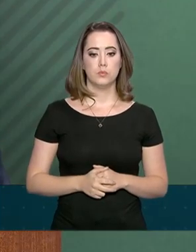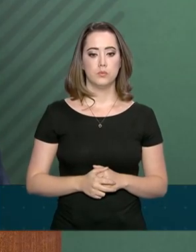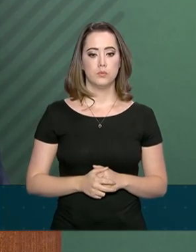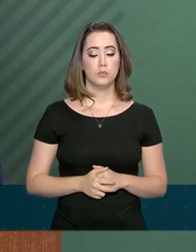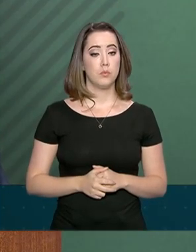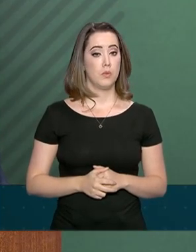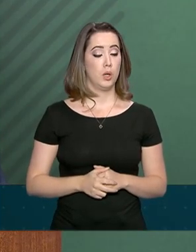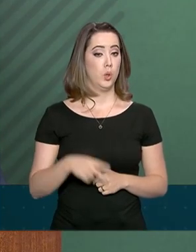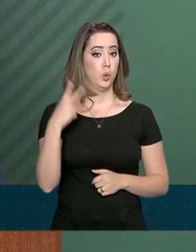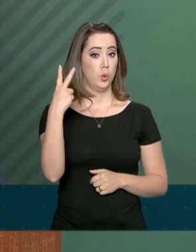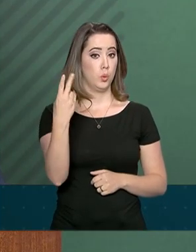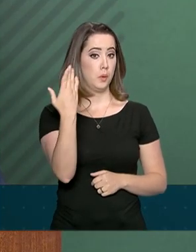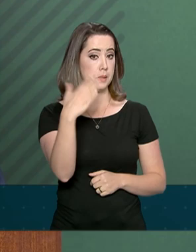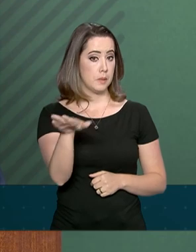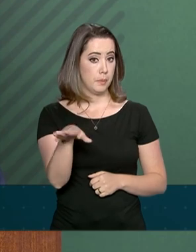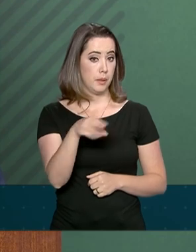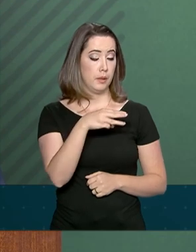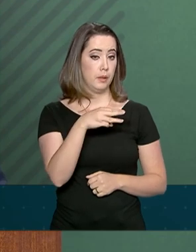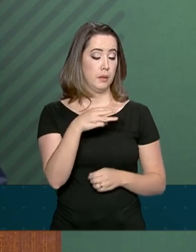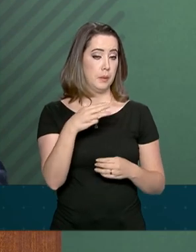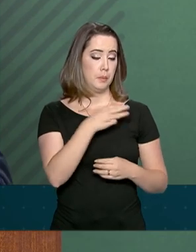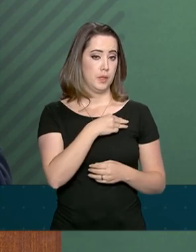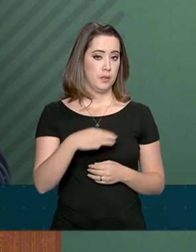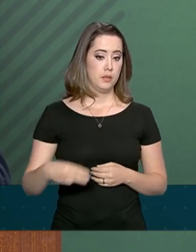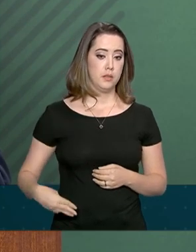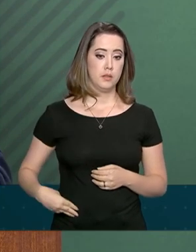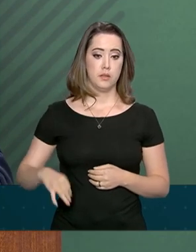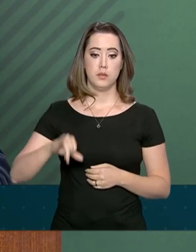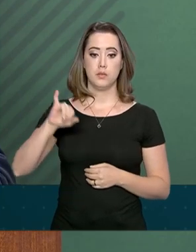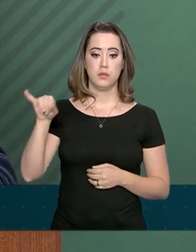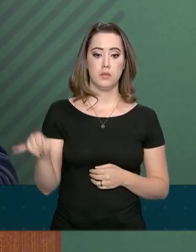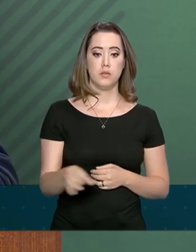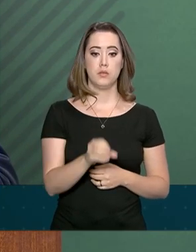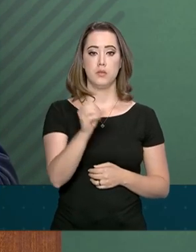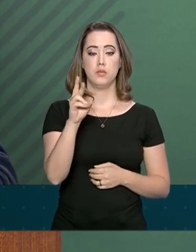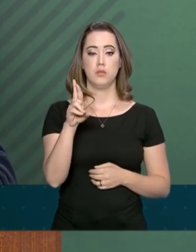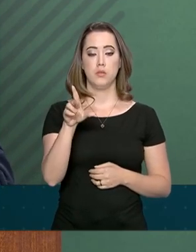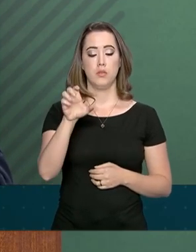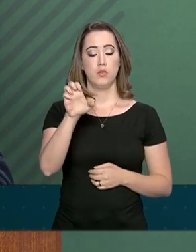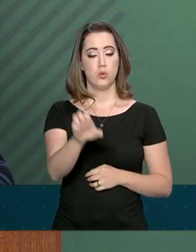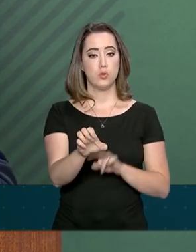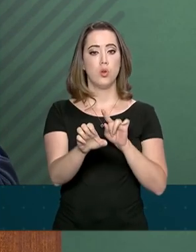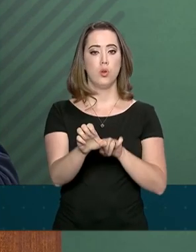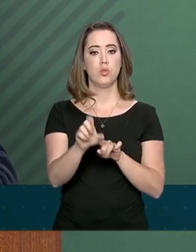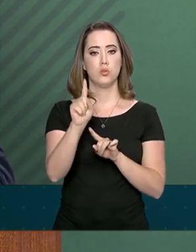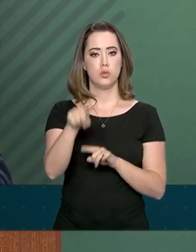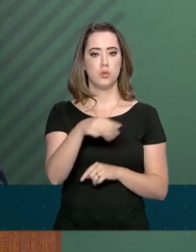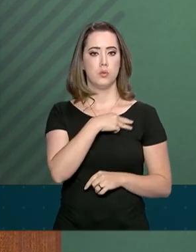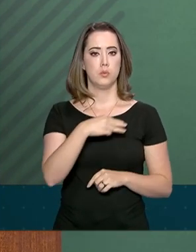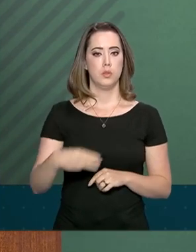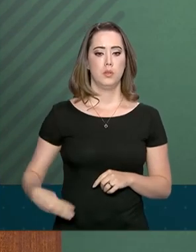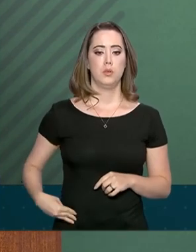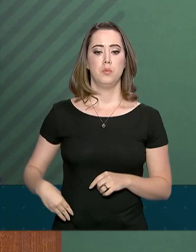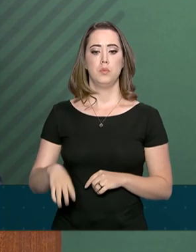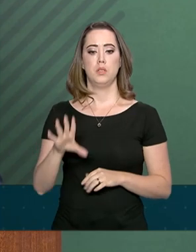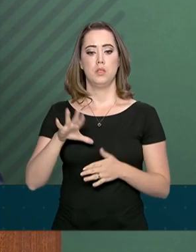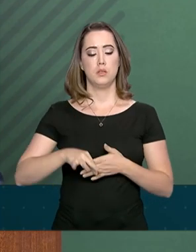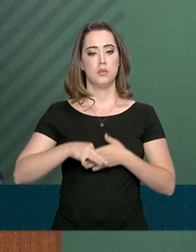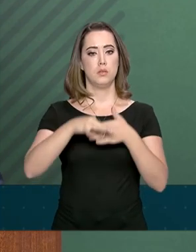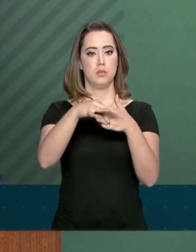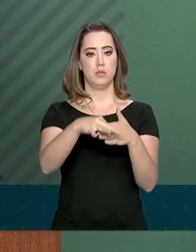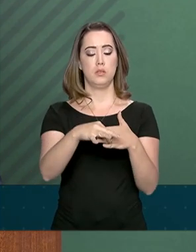as 14 30 e nós tivemos o ministro jorge antônio de oliveira francisco que o ministro chefe da secretaria geral da presidência